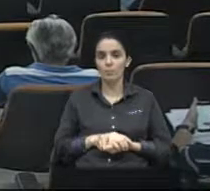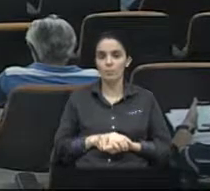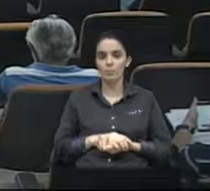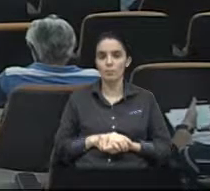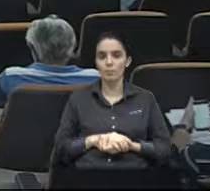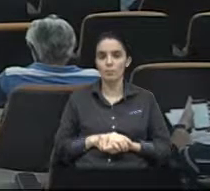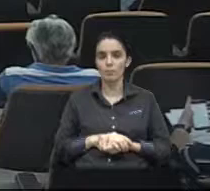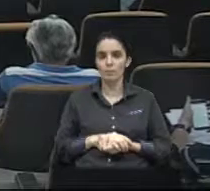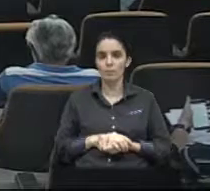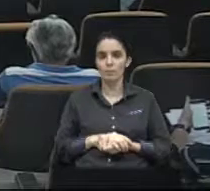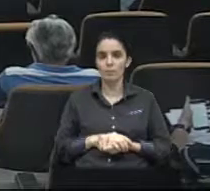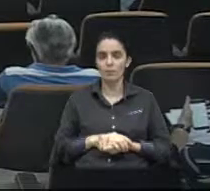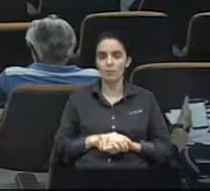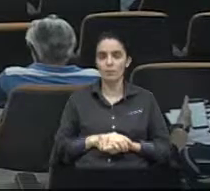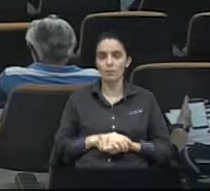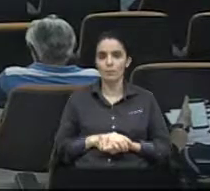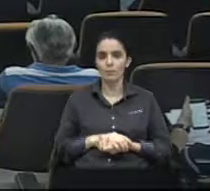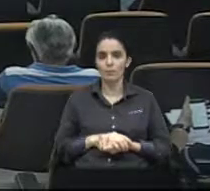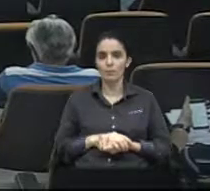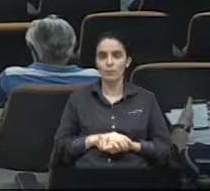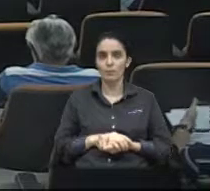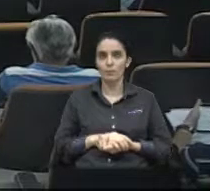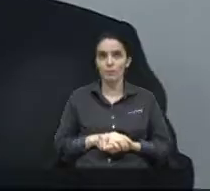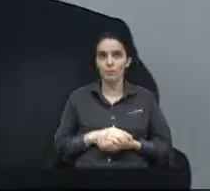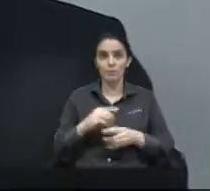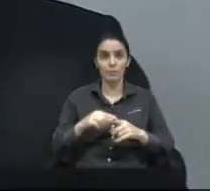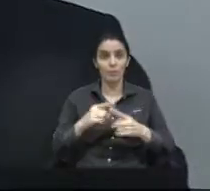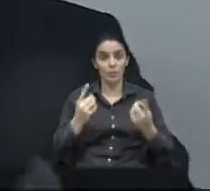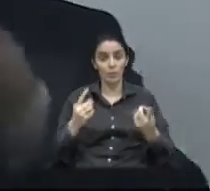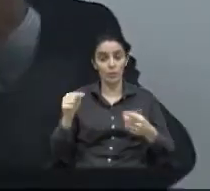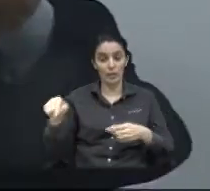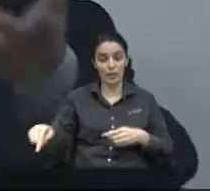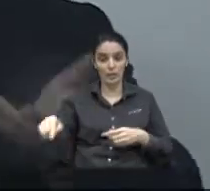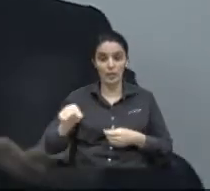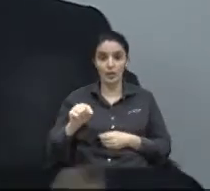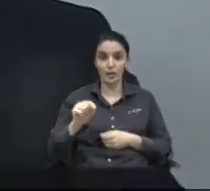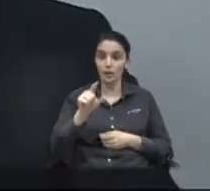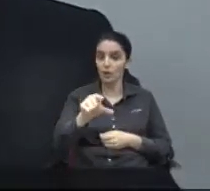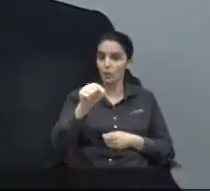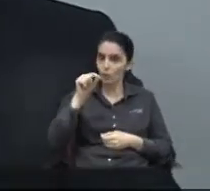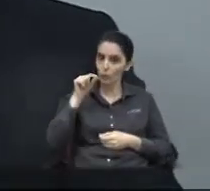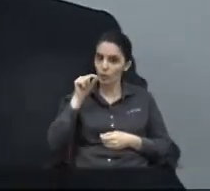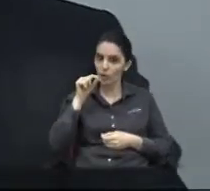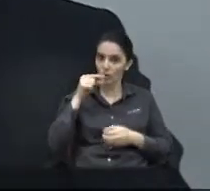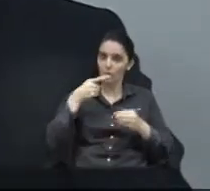Mas o que ele teve todos nós temos que ter opção. E ele escolheu Limeira.